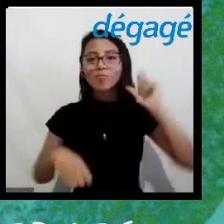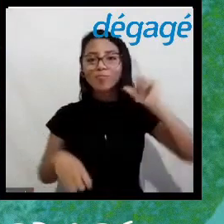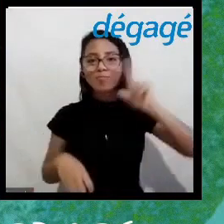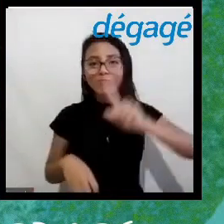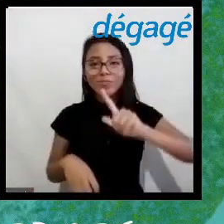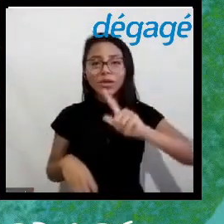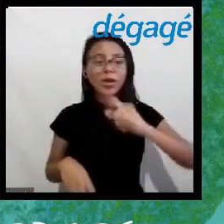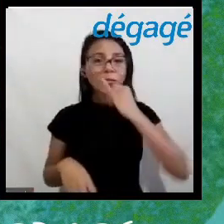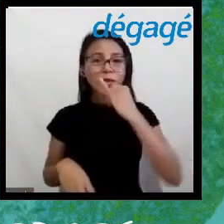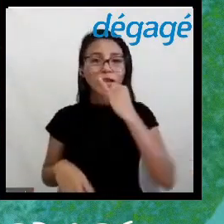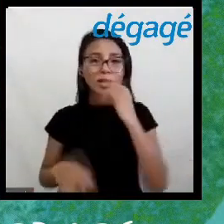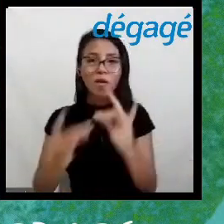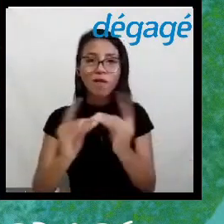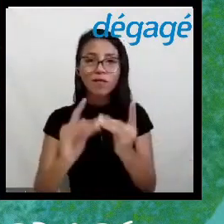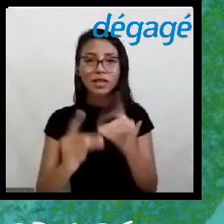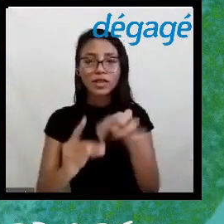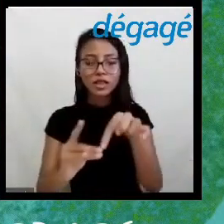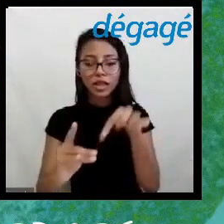resultado